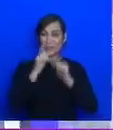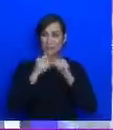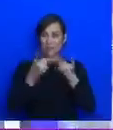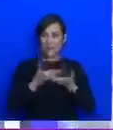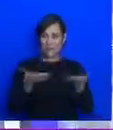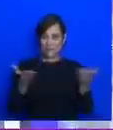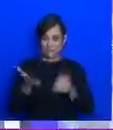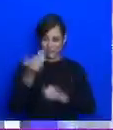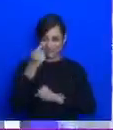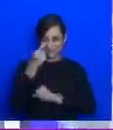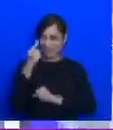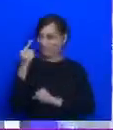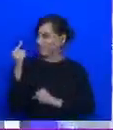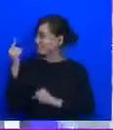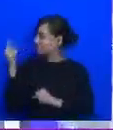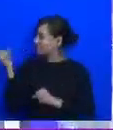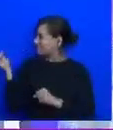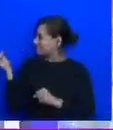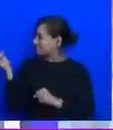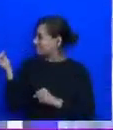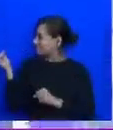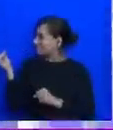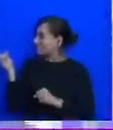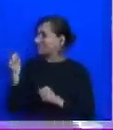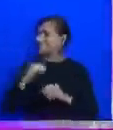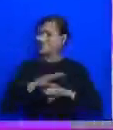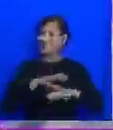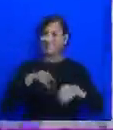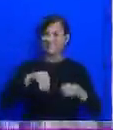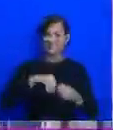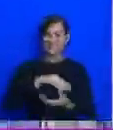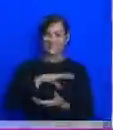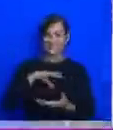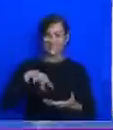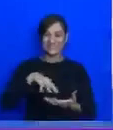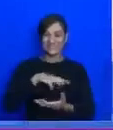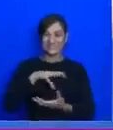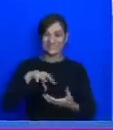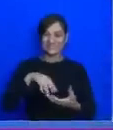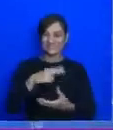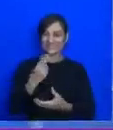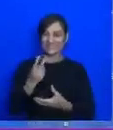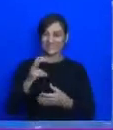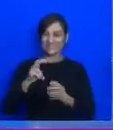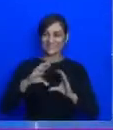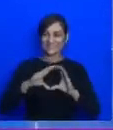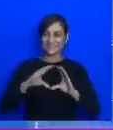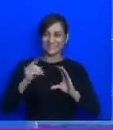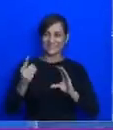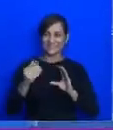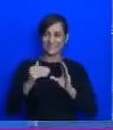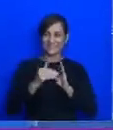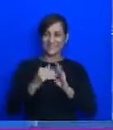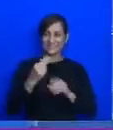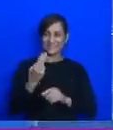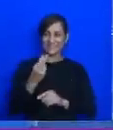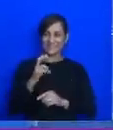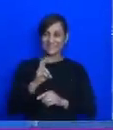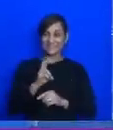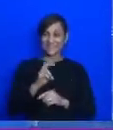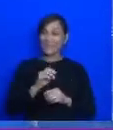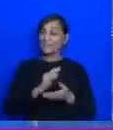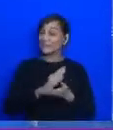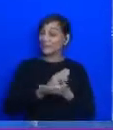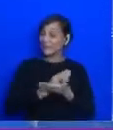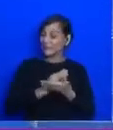bolas posicionadas. Valendo! Globo carregado, embaralhando 25 bolas numeradas de 01 a 25.